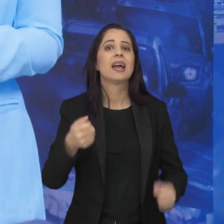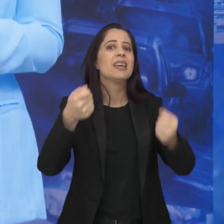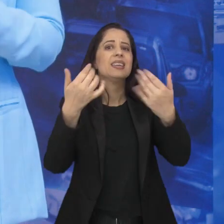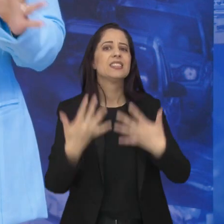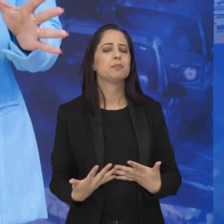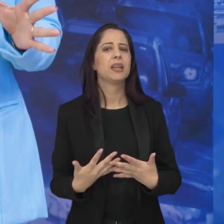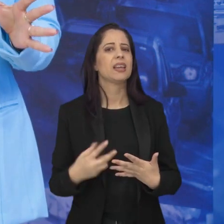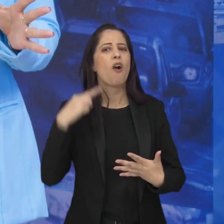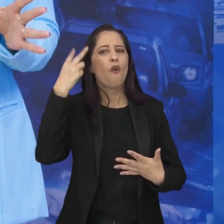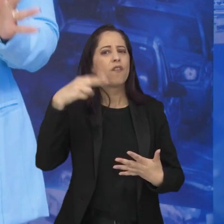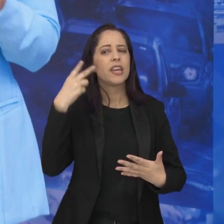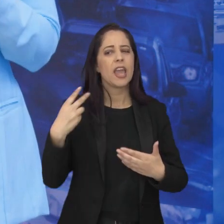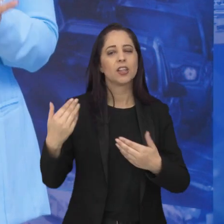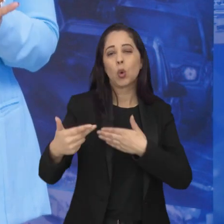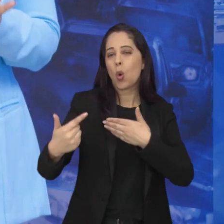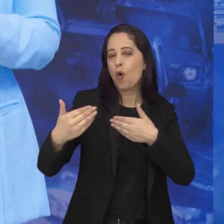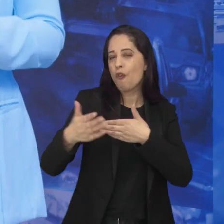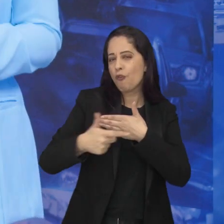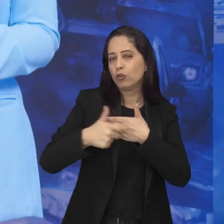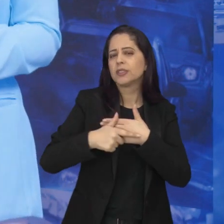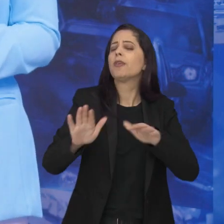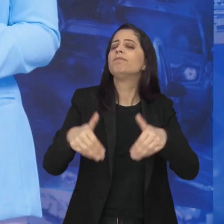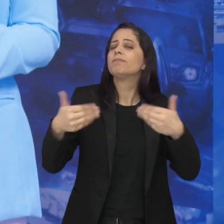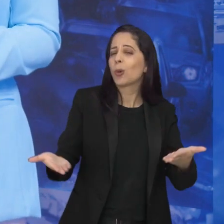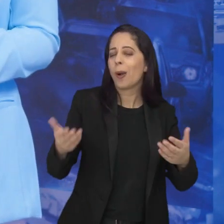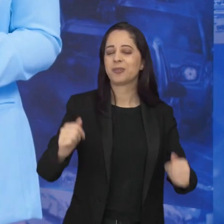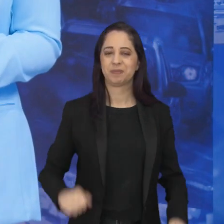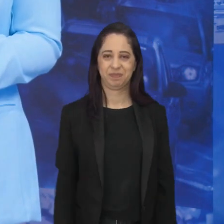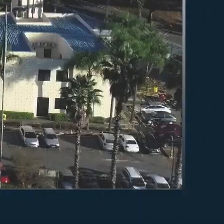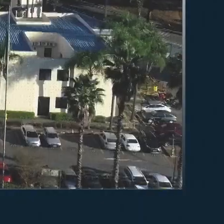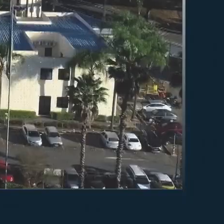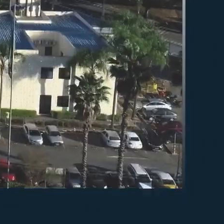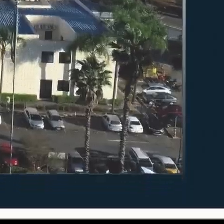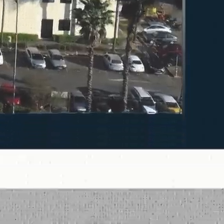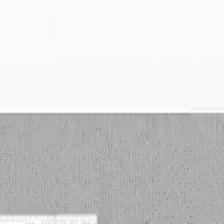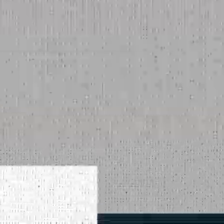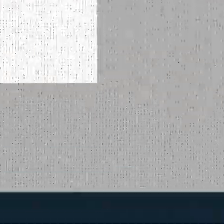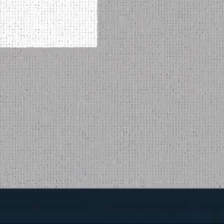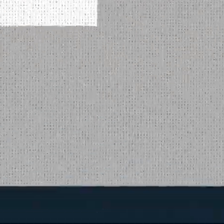reportagem que explica qual é a função de um vereador. Até já!